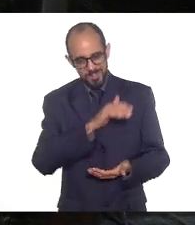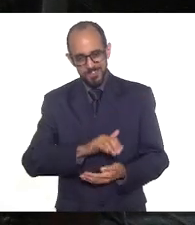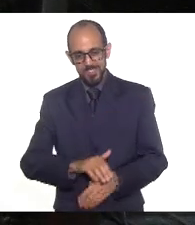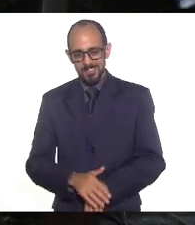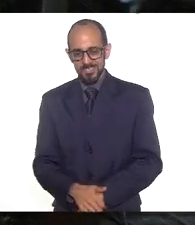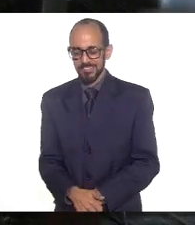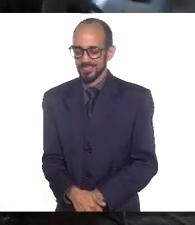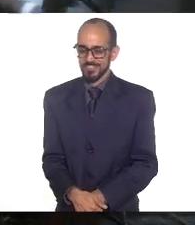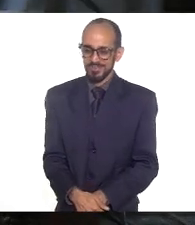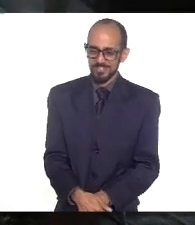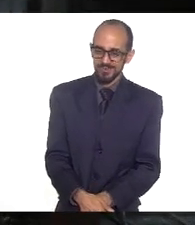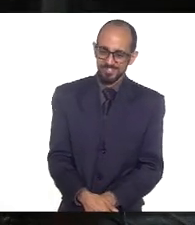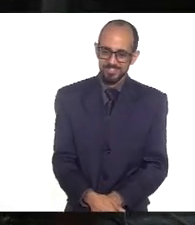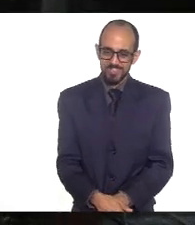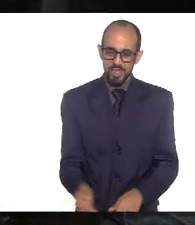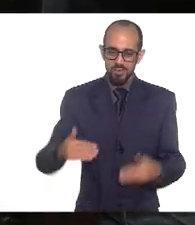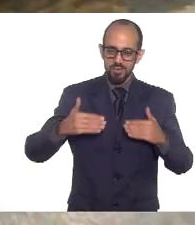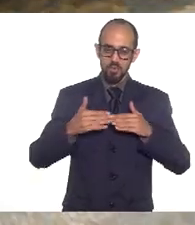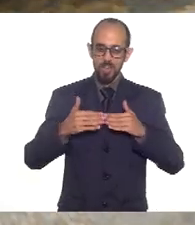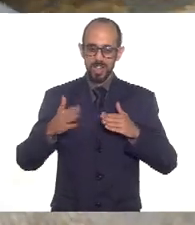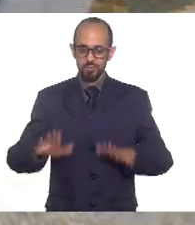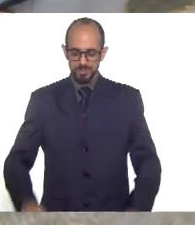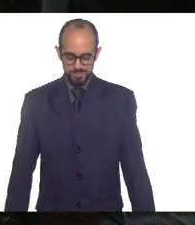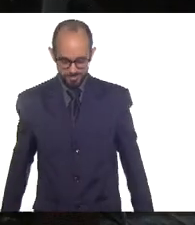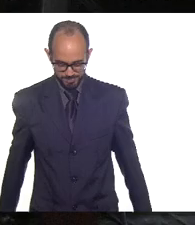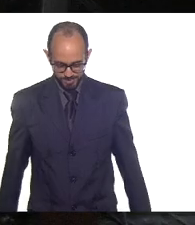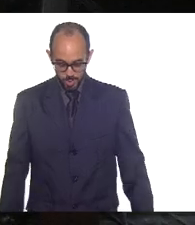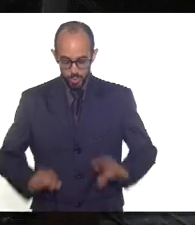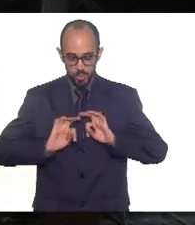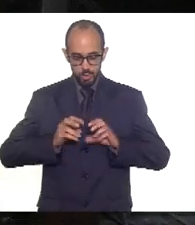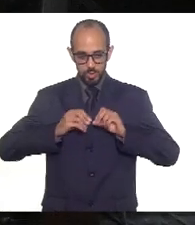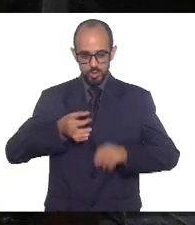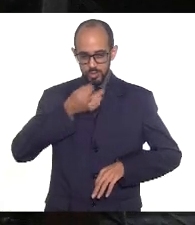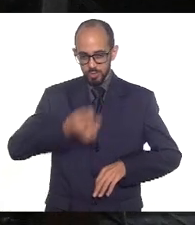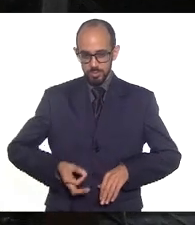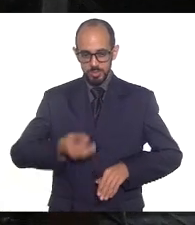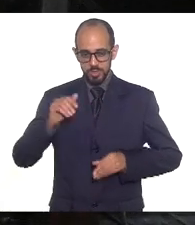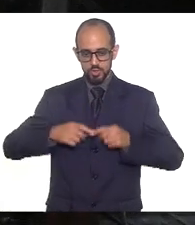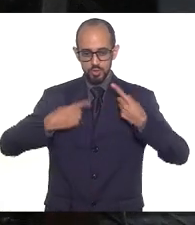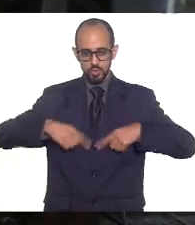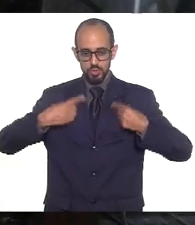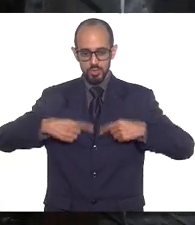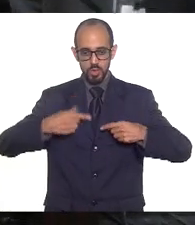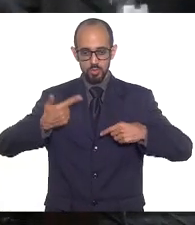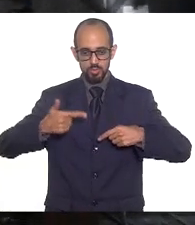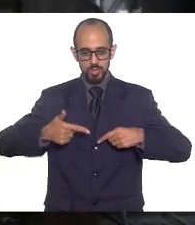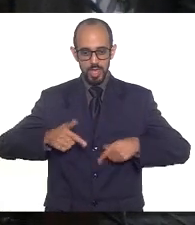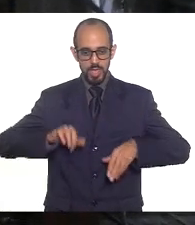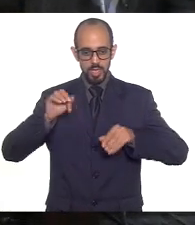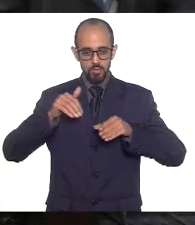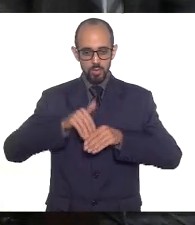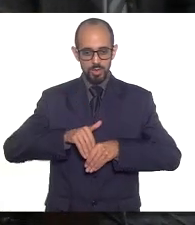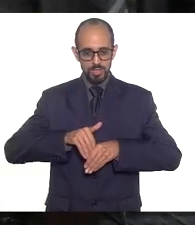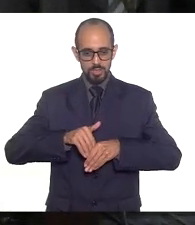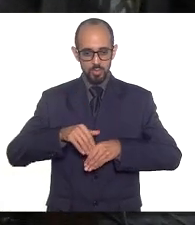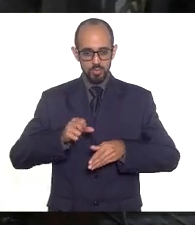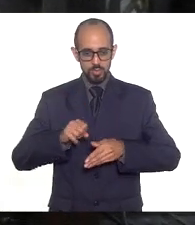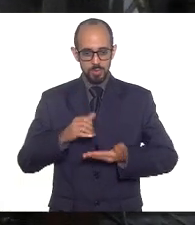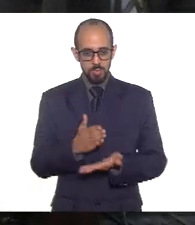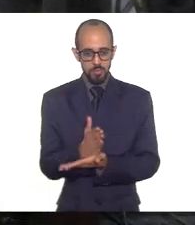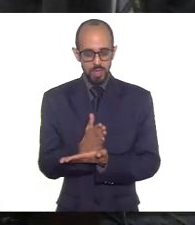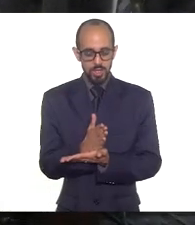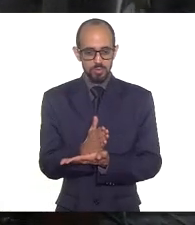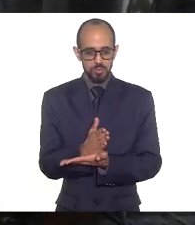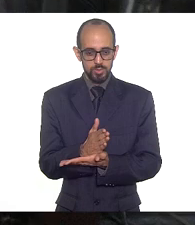não fala nada para ser dividido em discussão alguém que queira discutir se era a discussão e votação suas que a prova mesmo